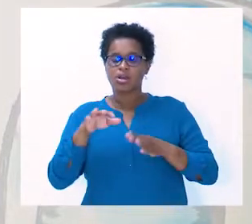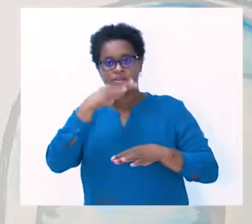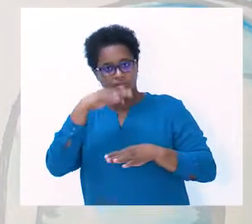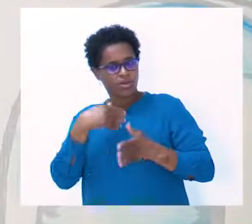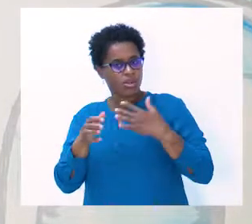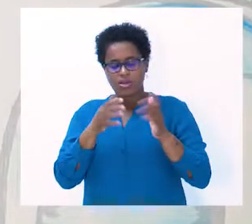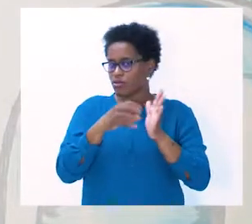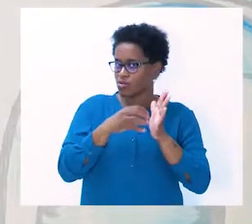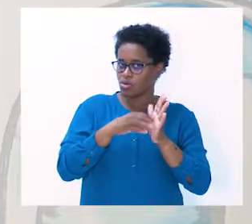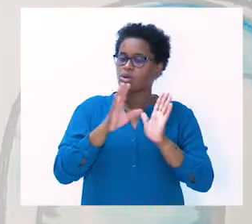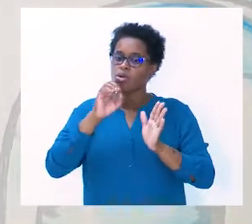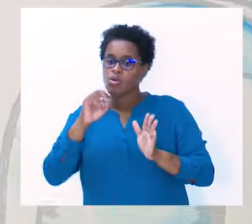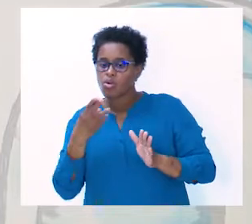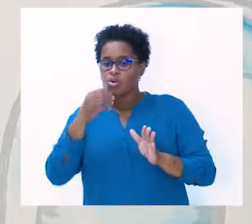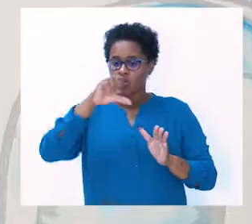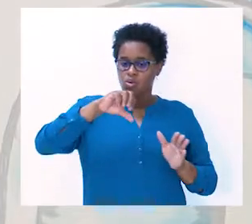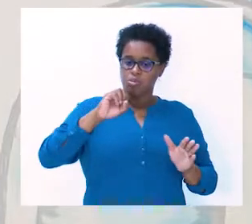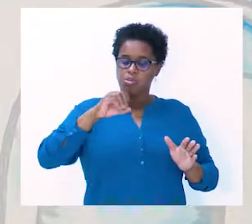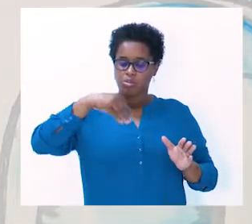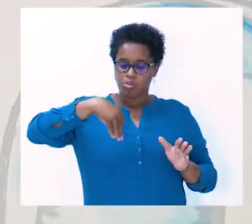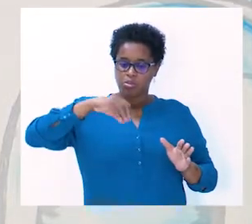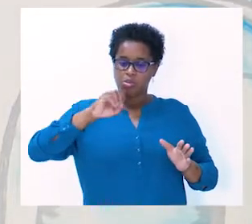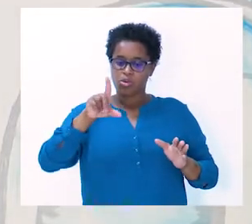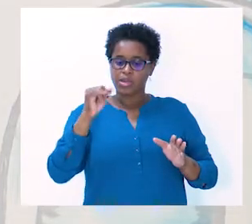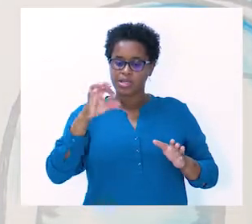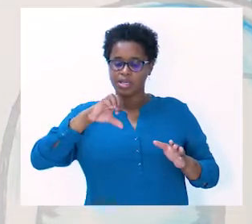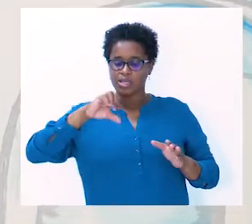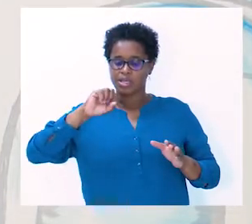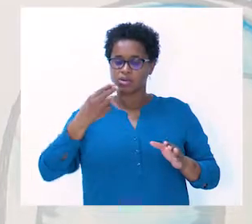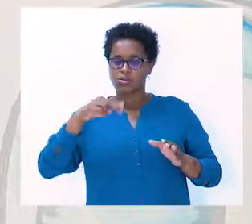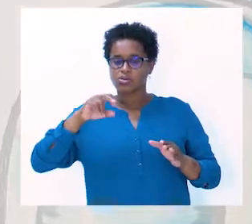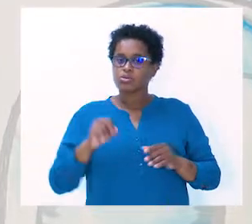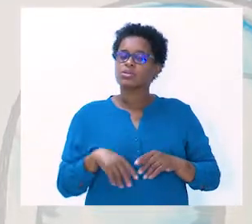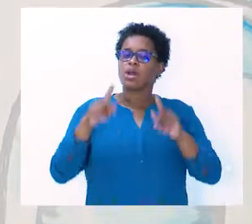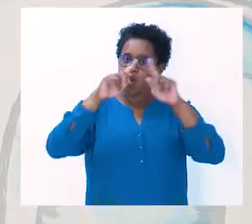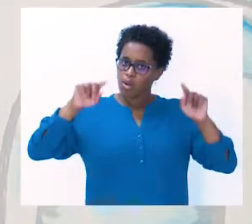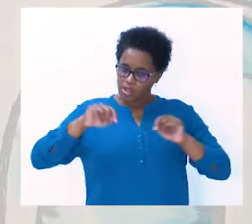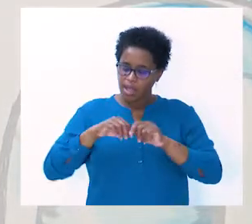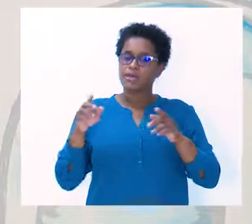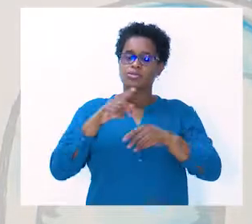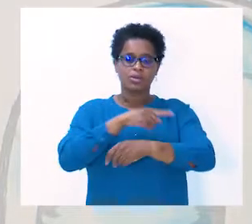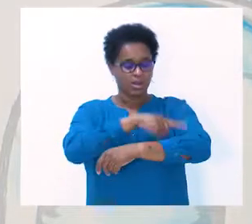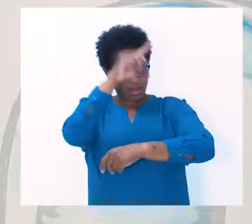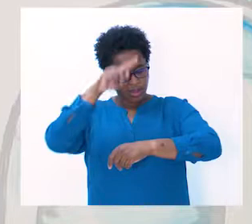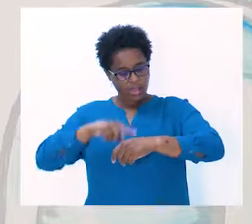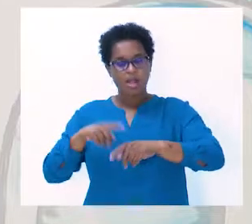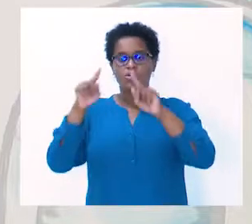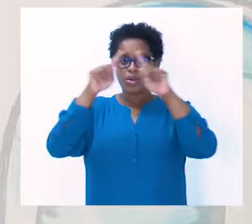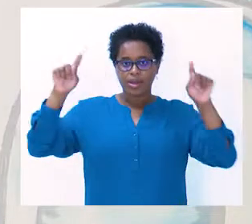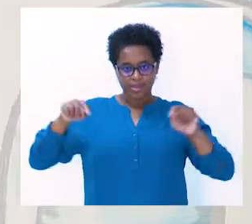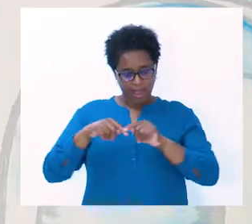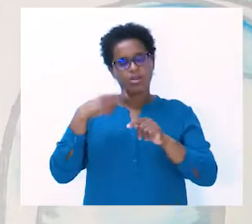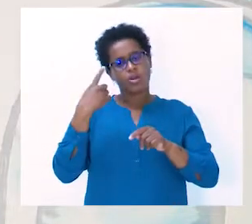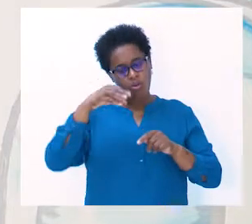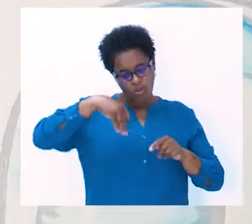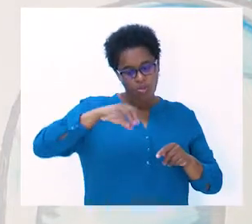polígonos. Tá certo? Quadrado é um polígono. Retângulo é um polígono. Triângulo é um polígono. Ok?